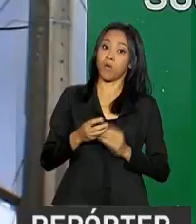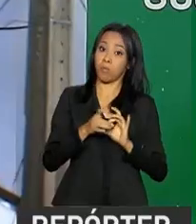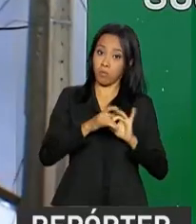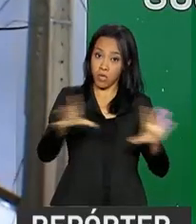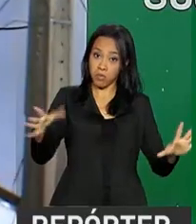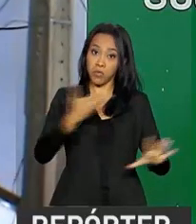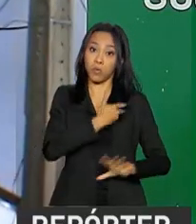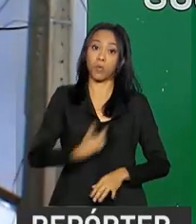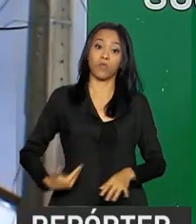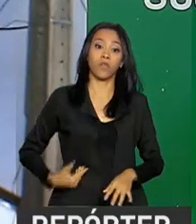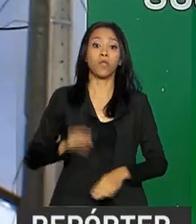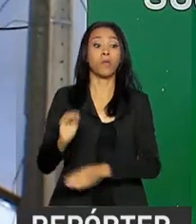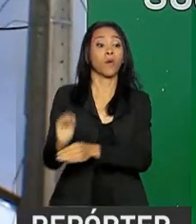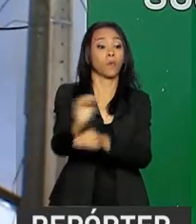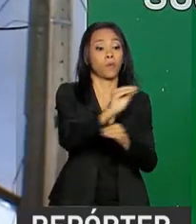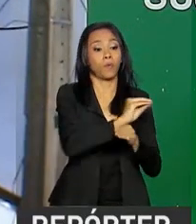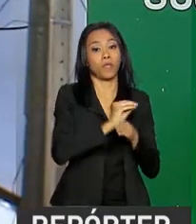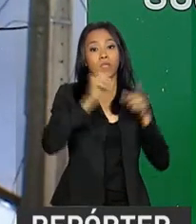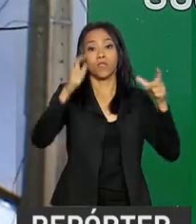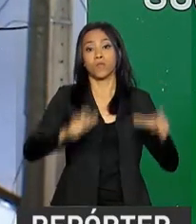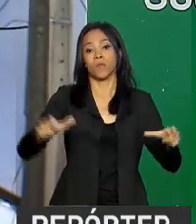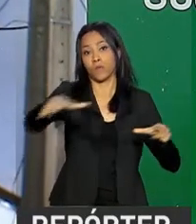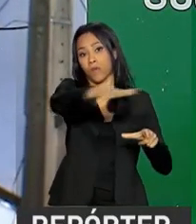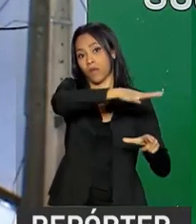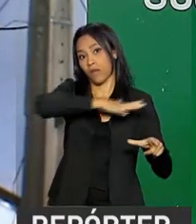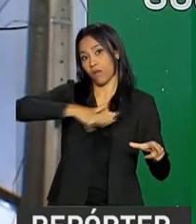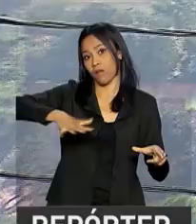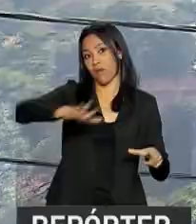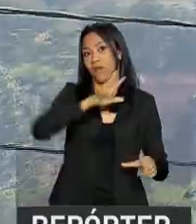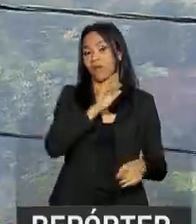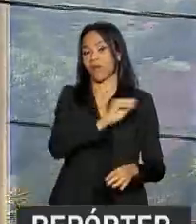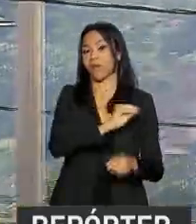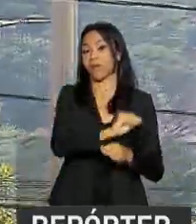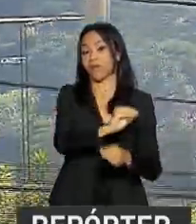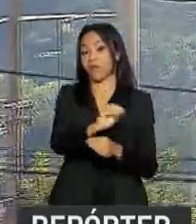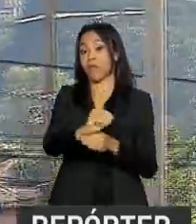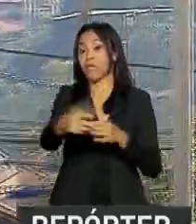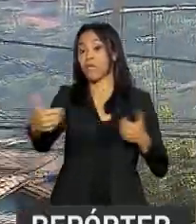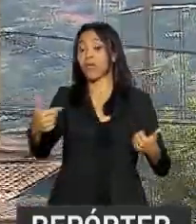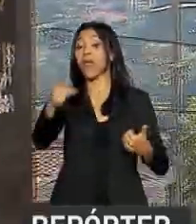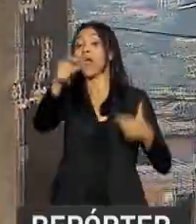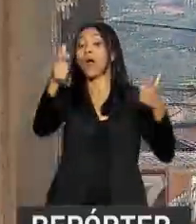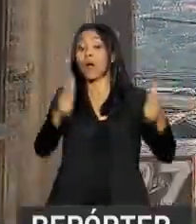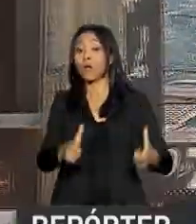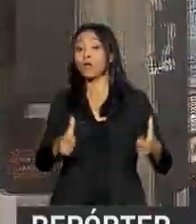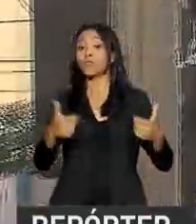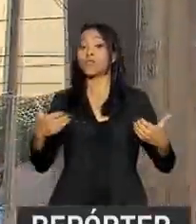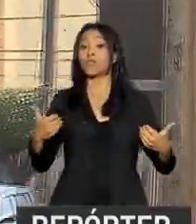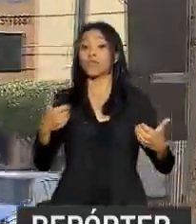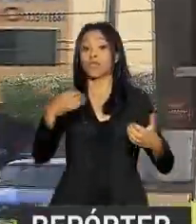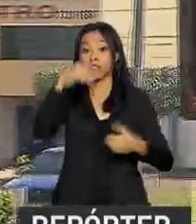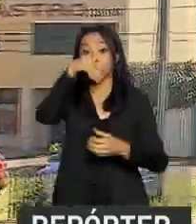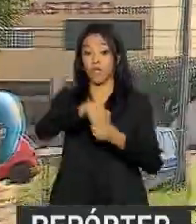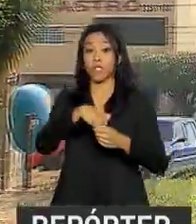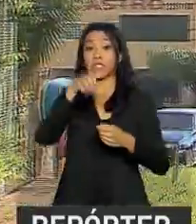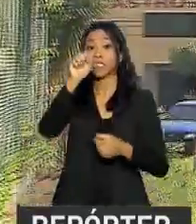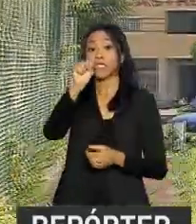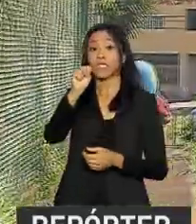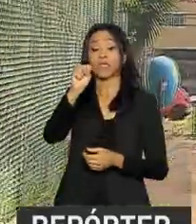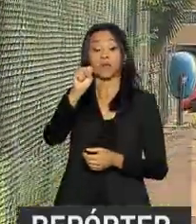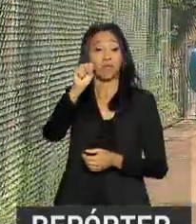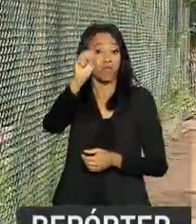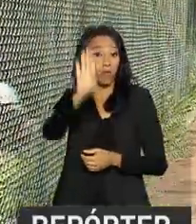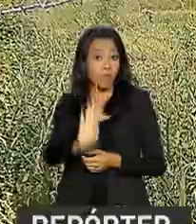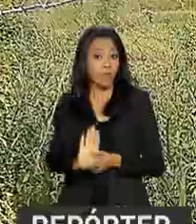para cuidar dessa área pública de preservação permanente que fica na zona urbana de são sebastião a 20